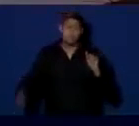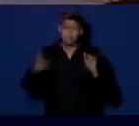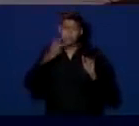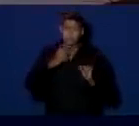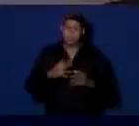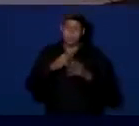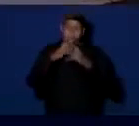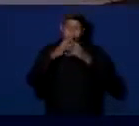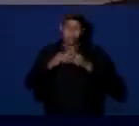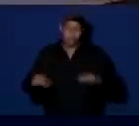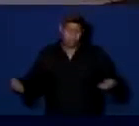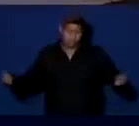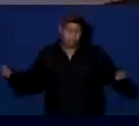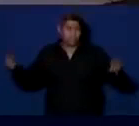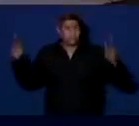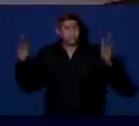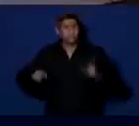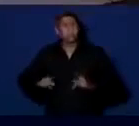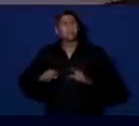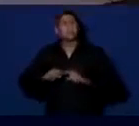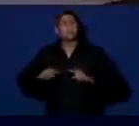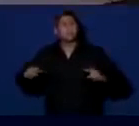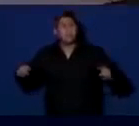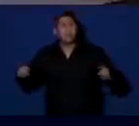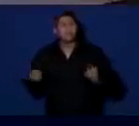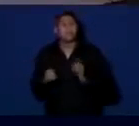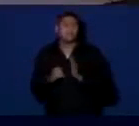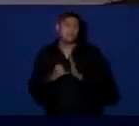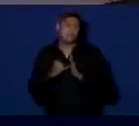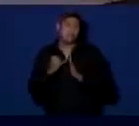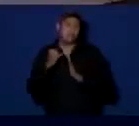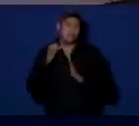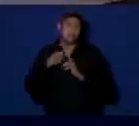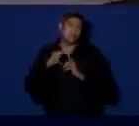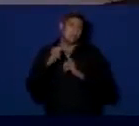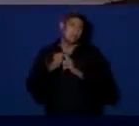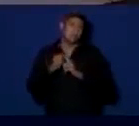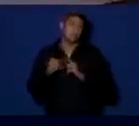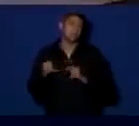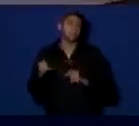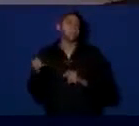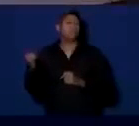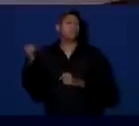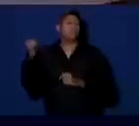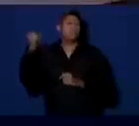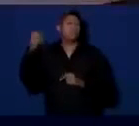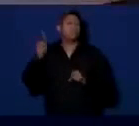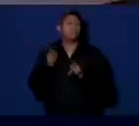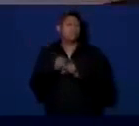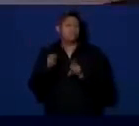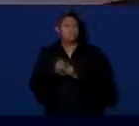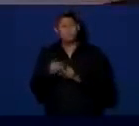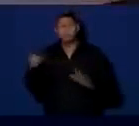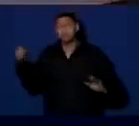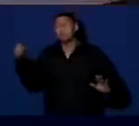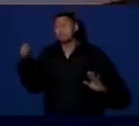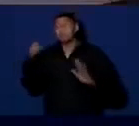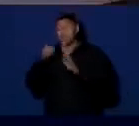naufragando com medidas populistas, mas com uma inflação mais alta e juro mais alto. Aí a pergunta é,